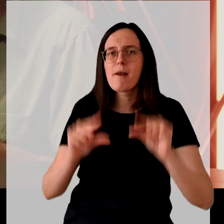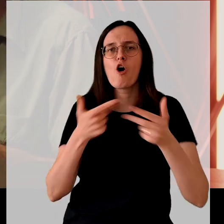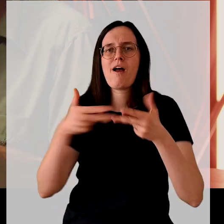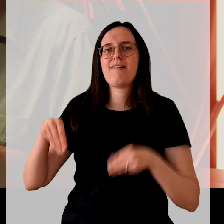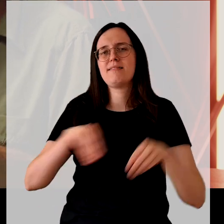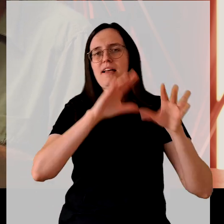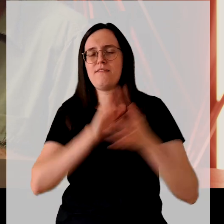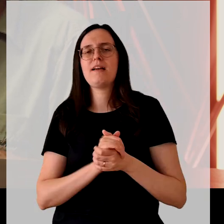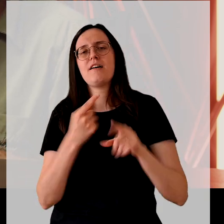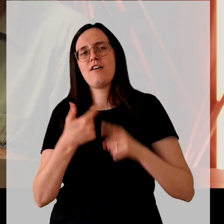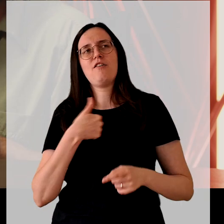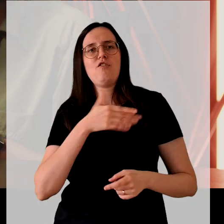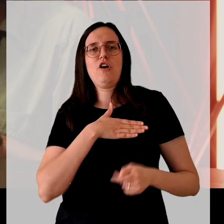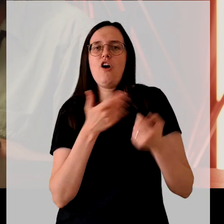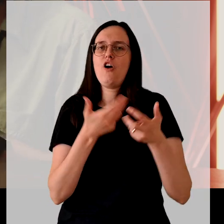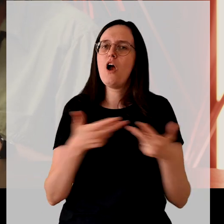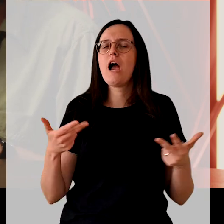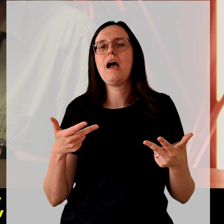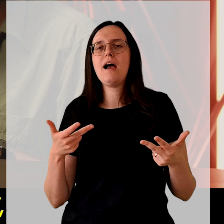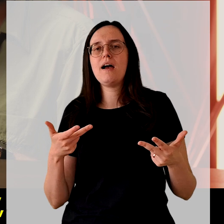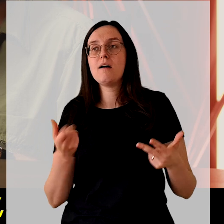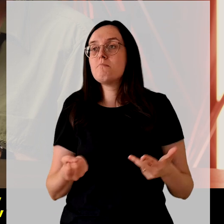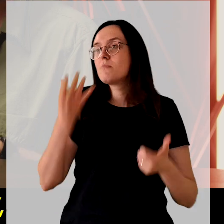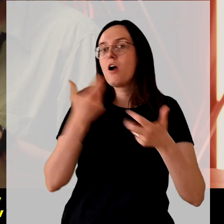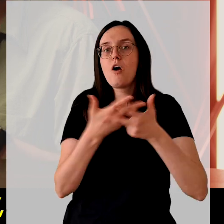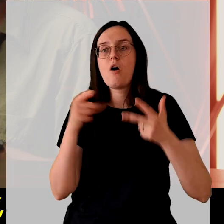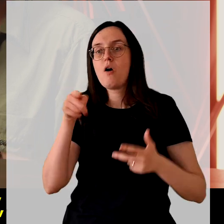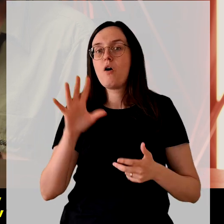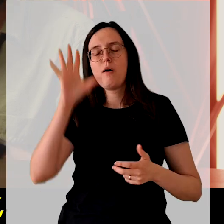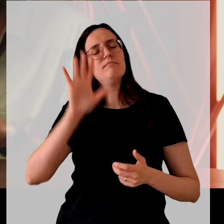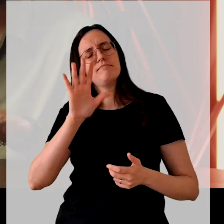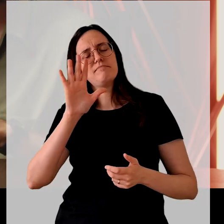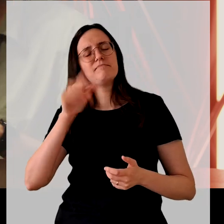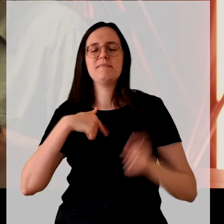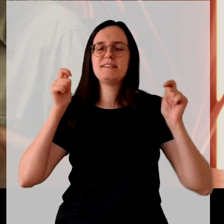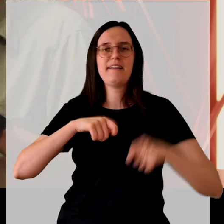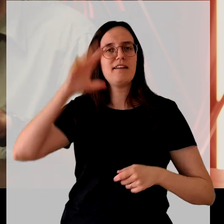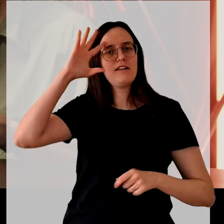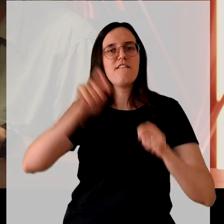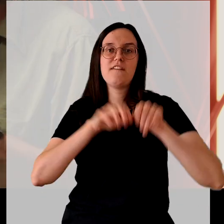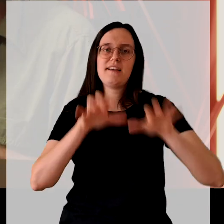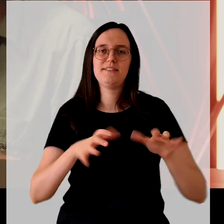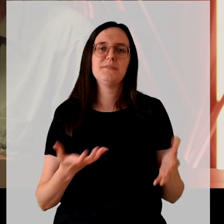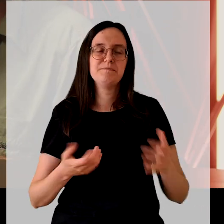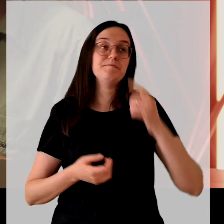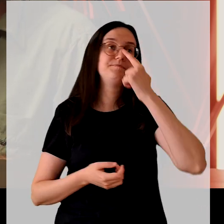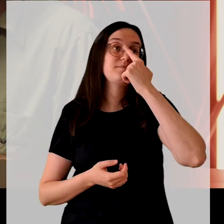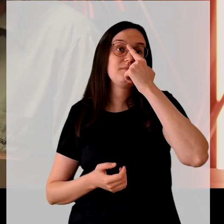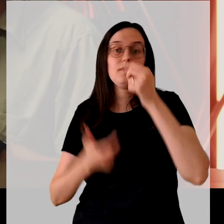no equipamento. Porque eu gosto de ter coisas assim, surgiu esse imprevisto. Não, vamos resolver, vamos fazer